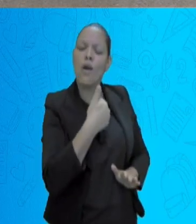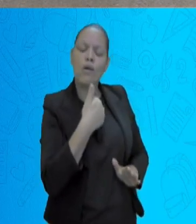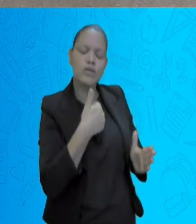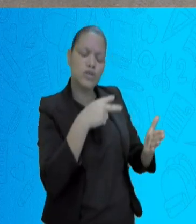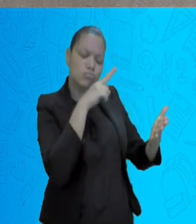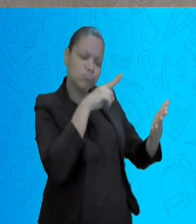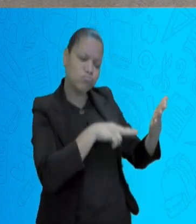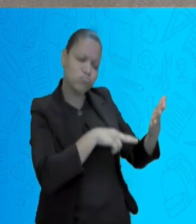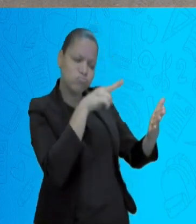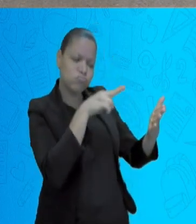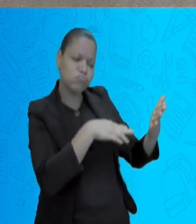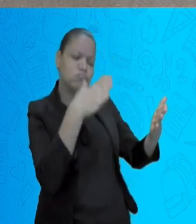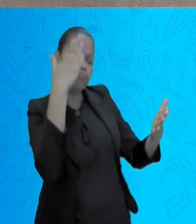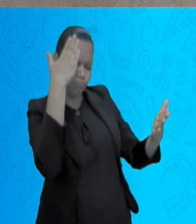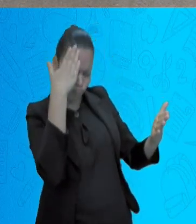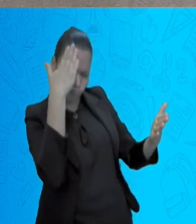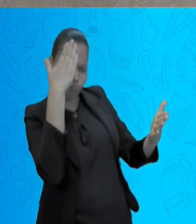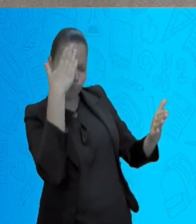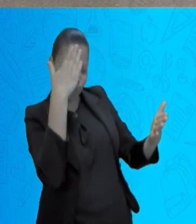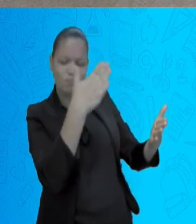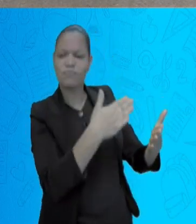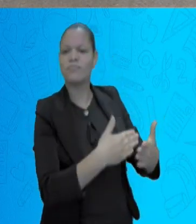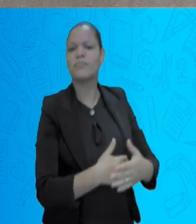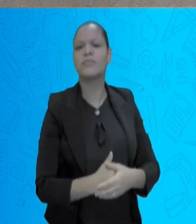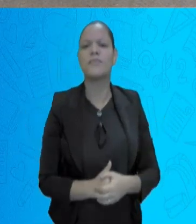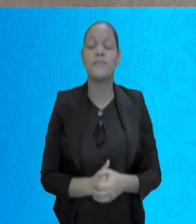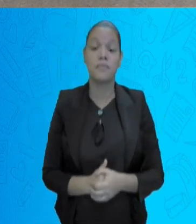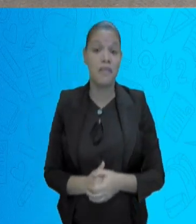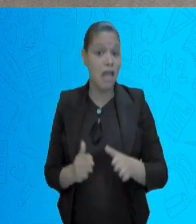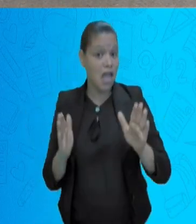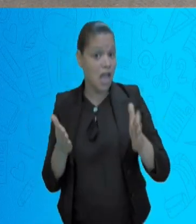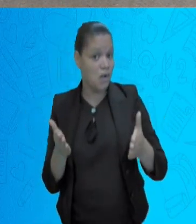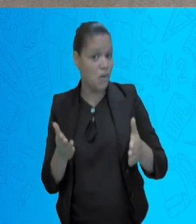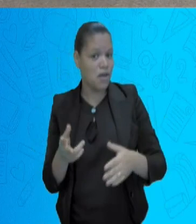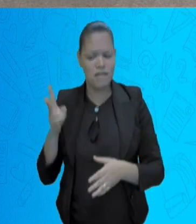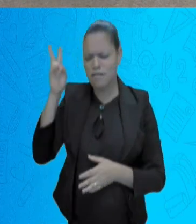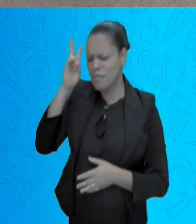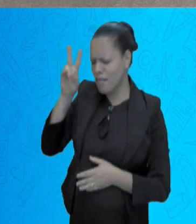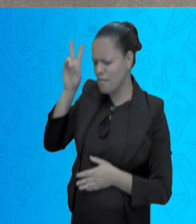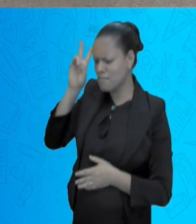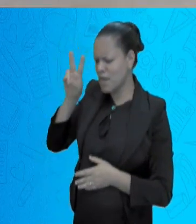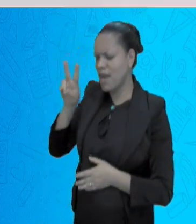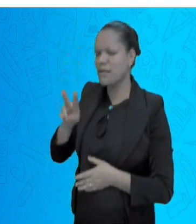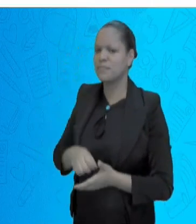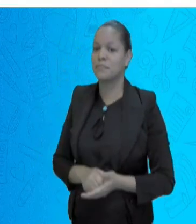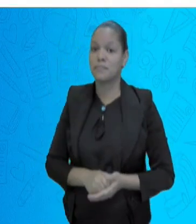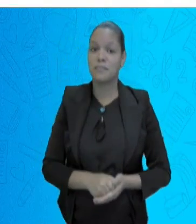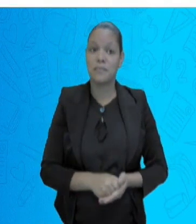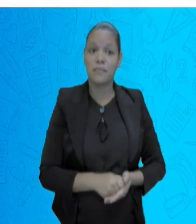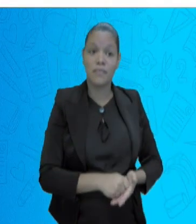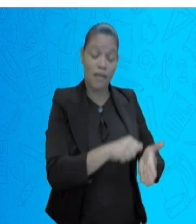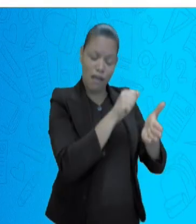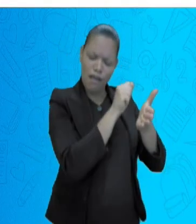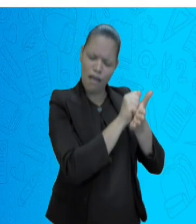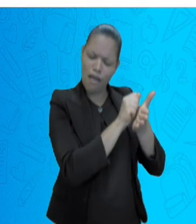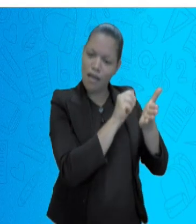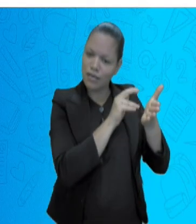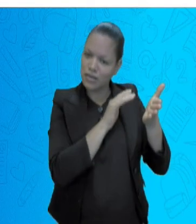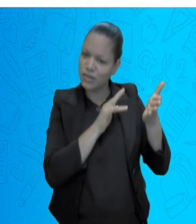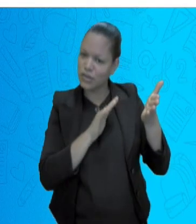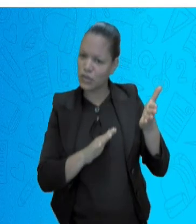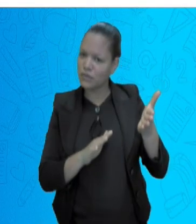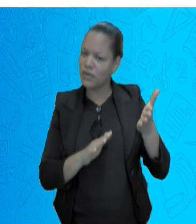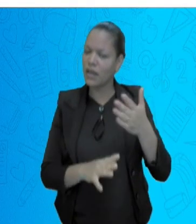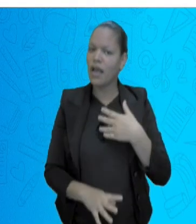exercício para a gente relembrar alguns sinais de pontuação. Use a vírgula ou